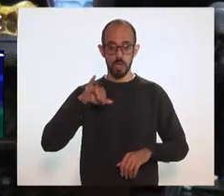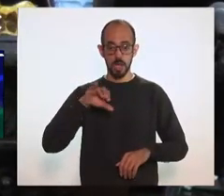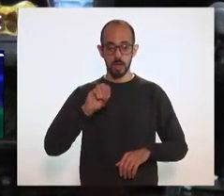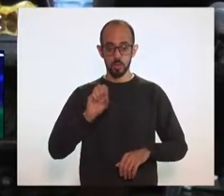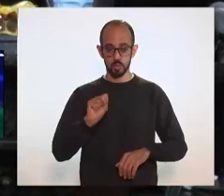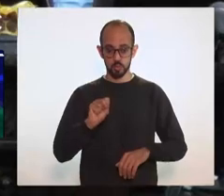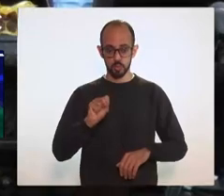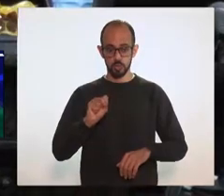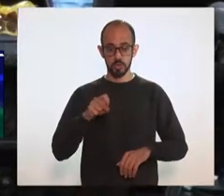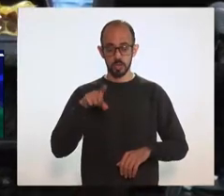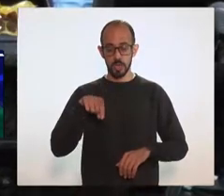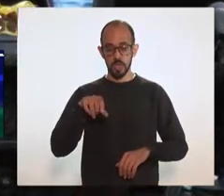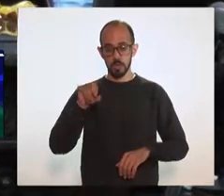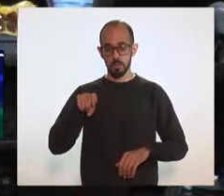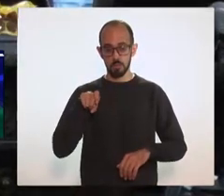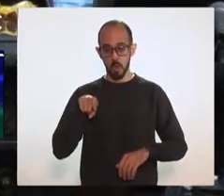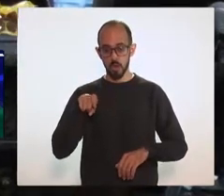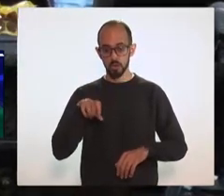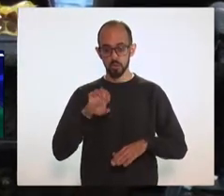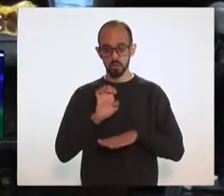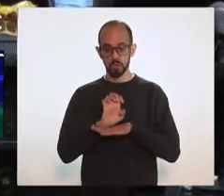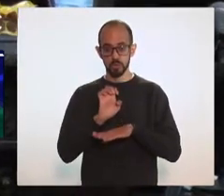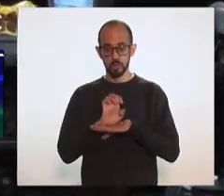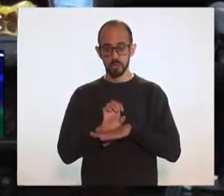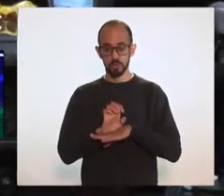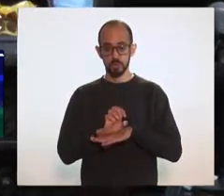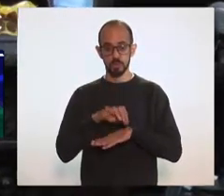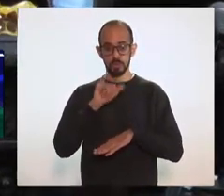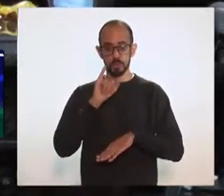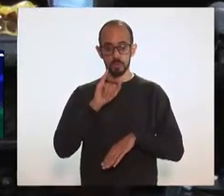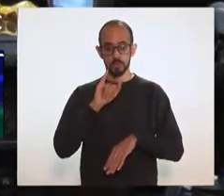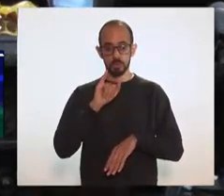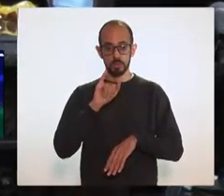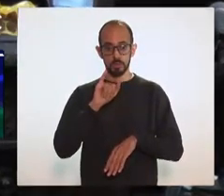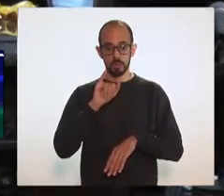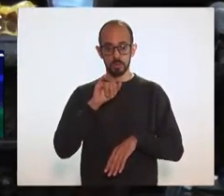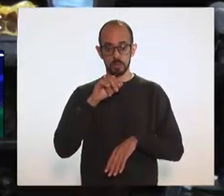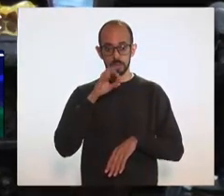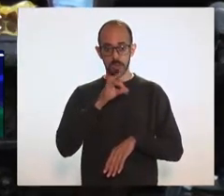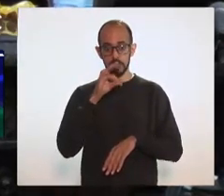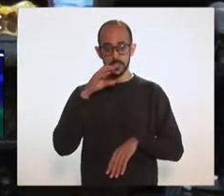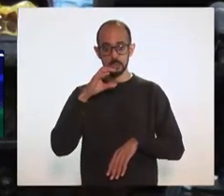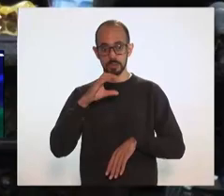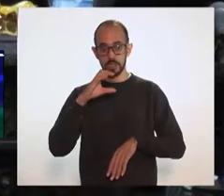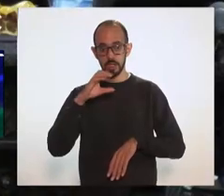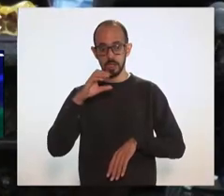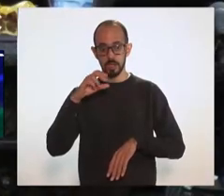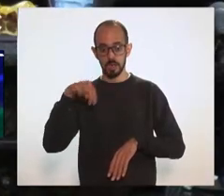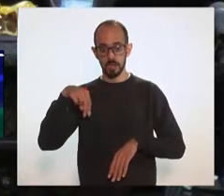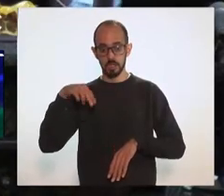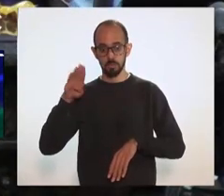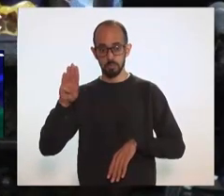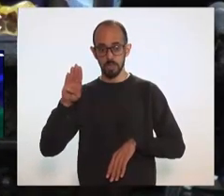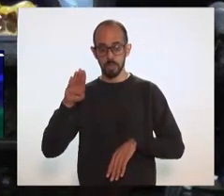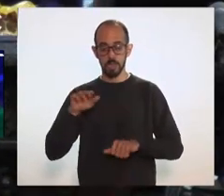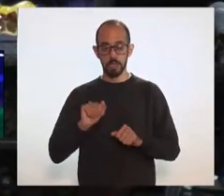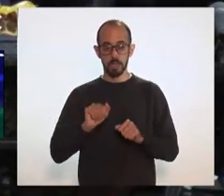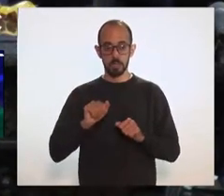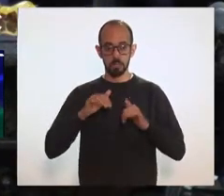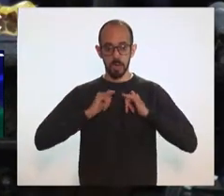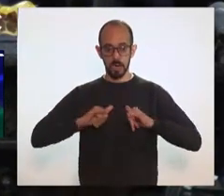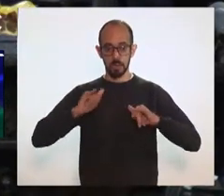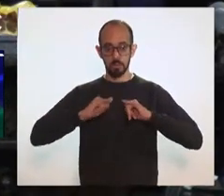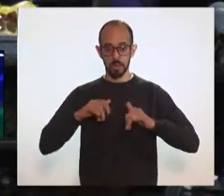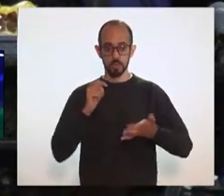impostos estaduais e TCMD que venham a incidir nas doações pecuniárias de entes privados para companhias de campanha de compra